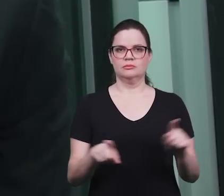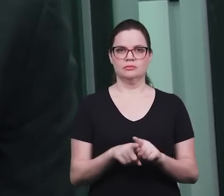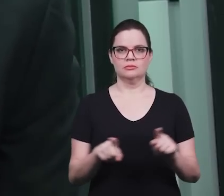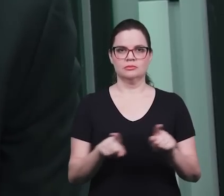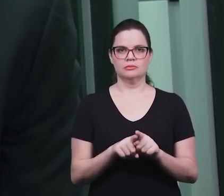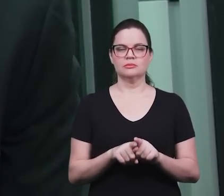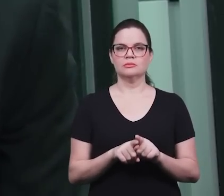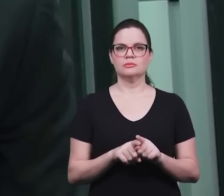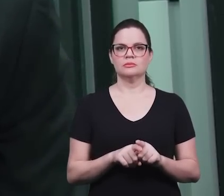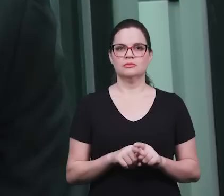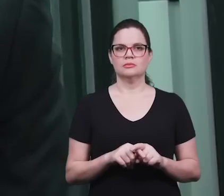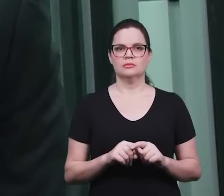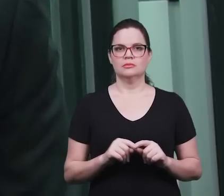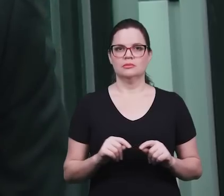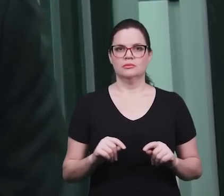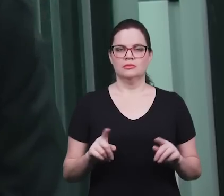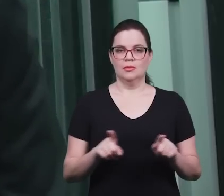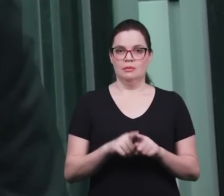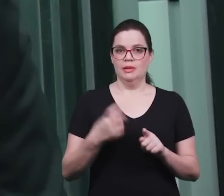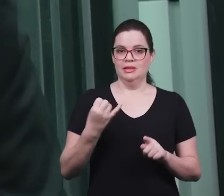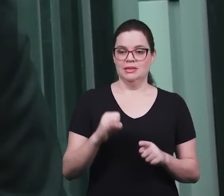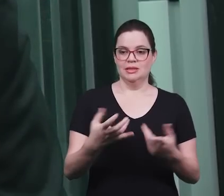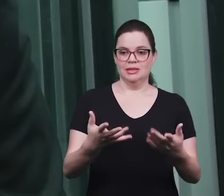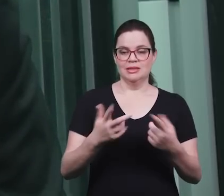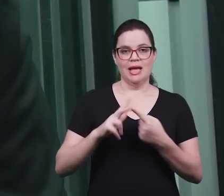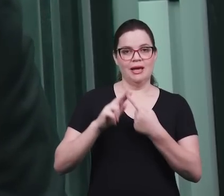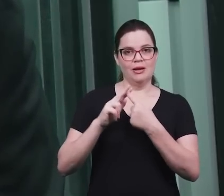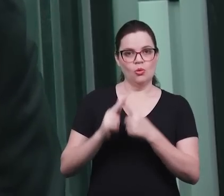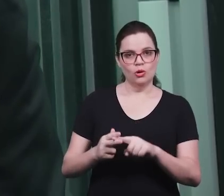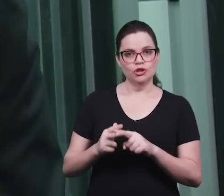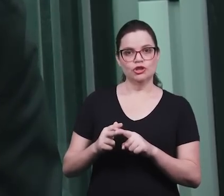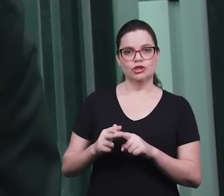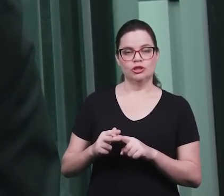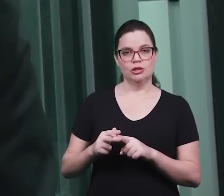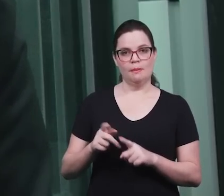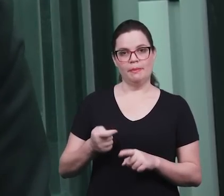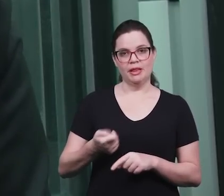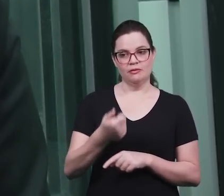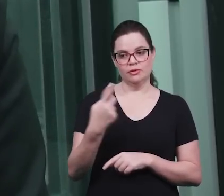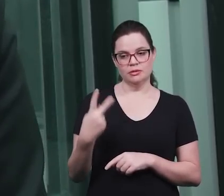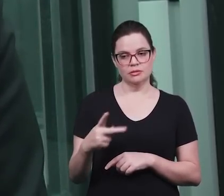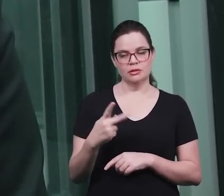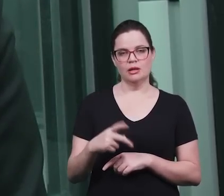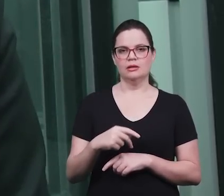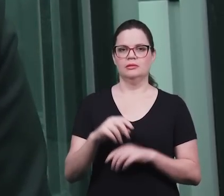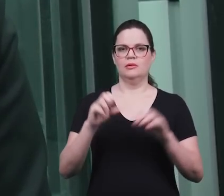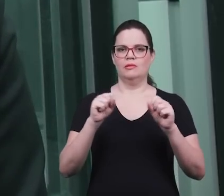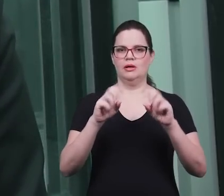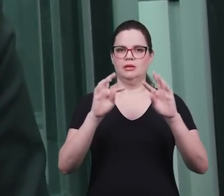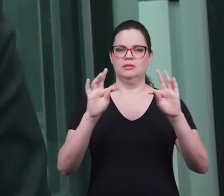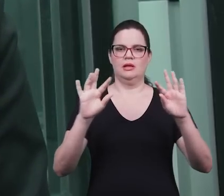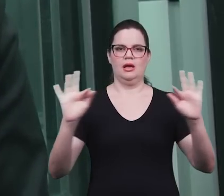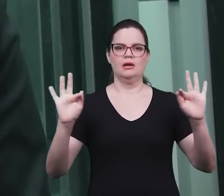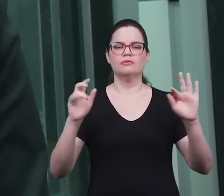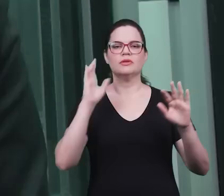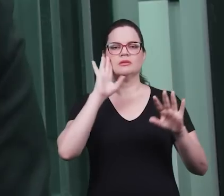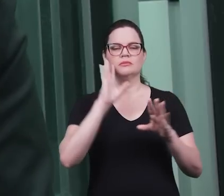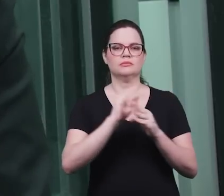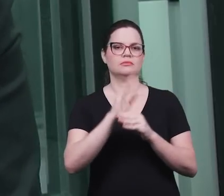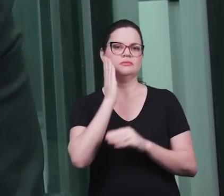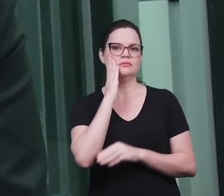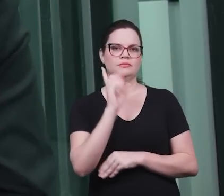para depois querer revisar o benefício dela. O STF entendeu que, mesmo